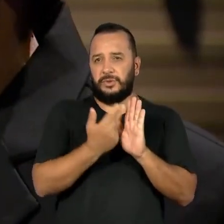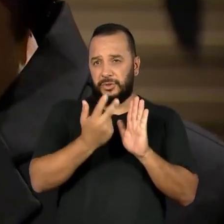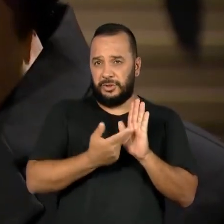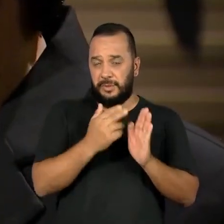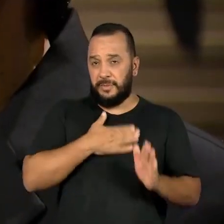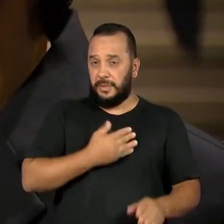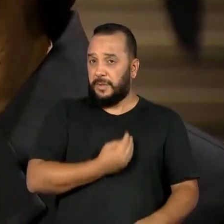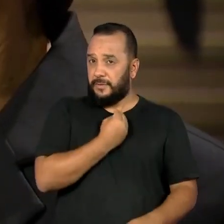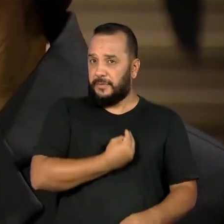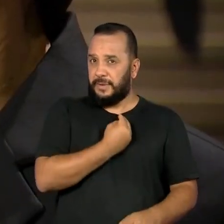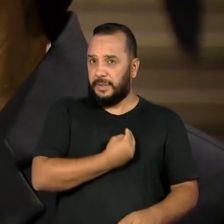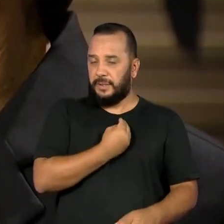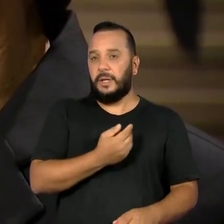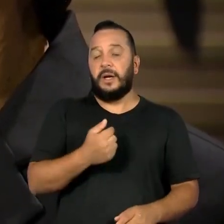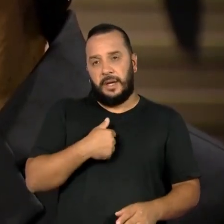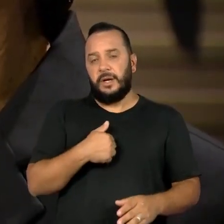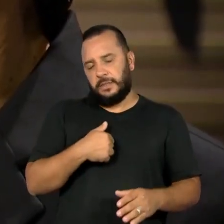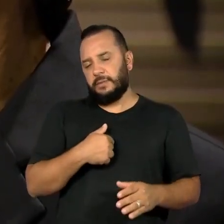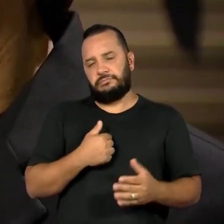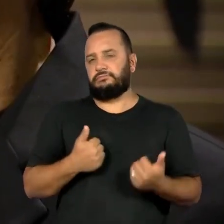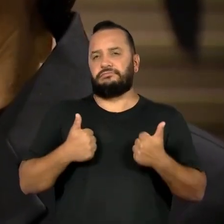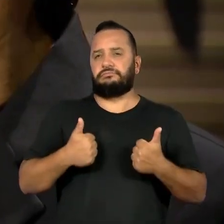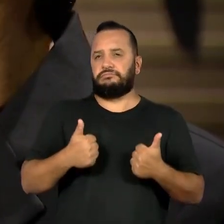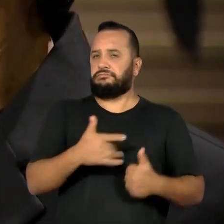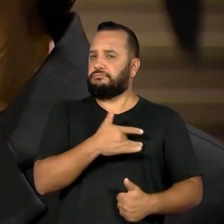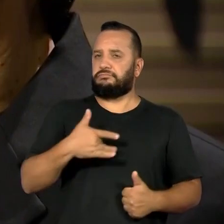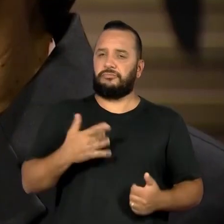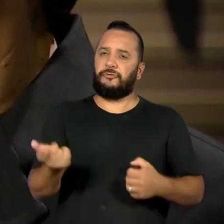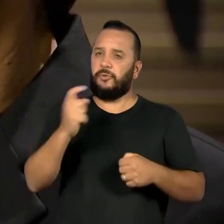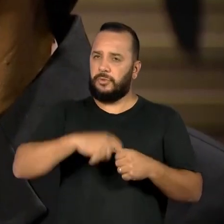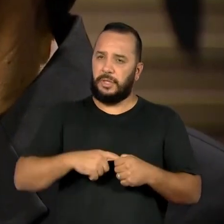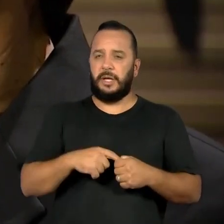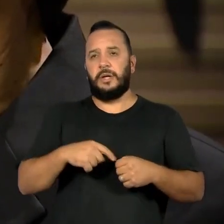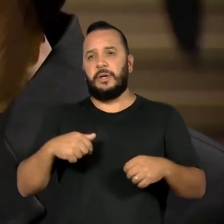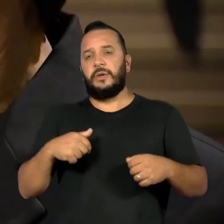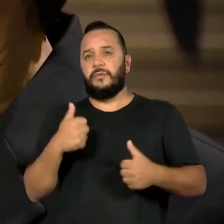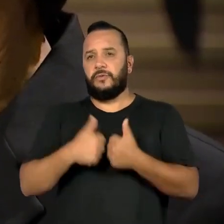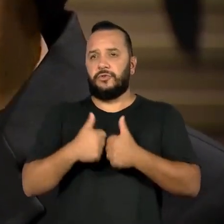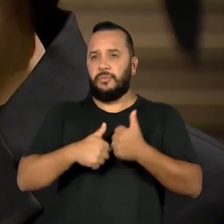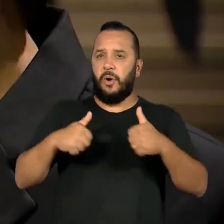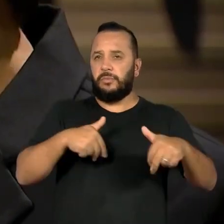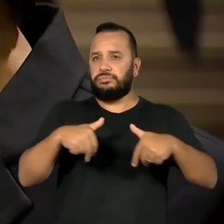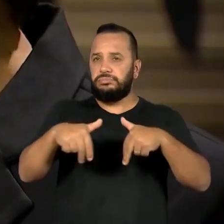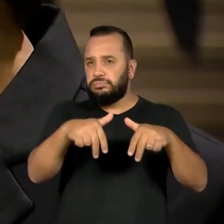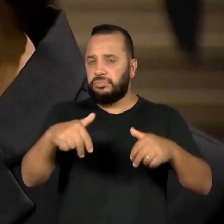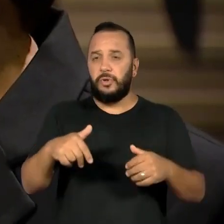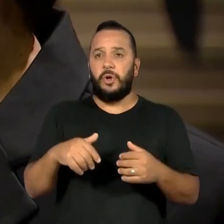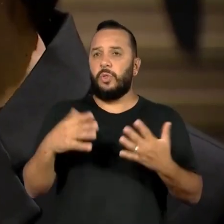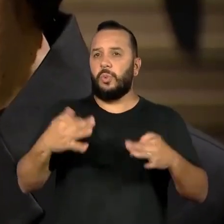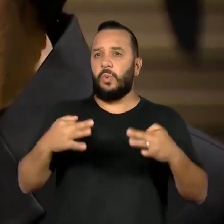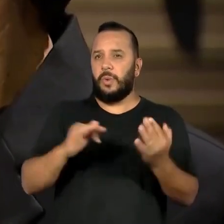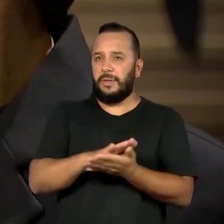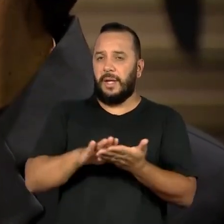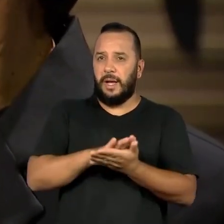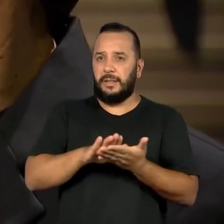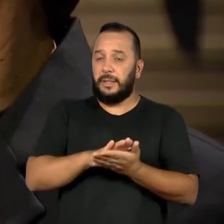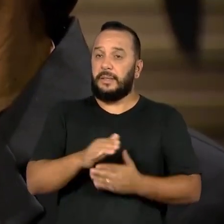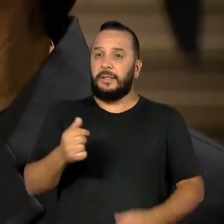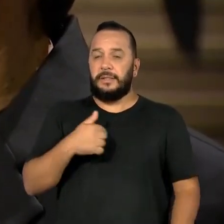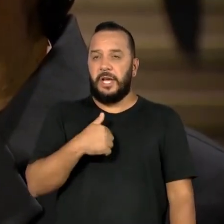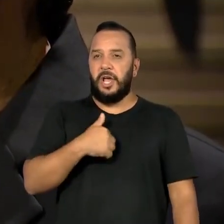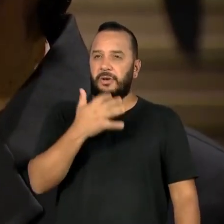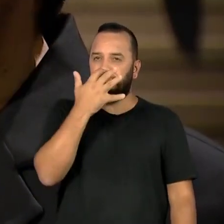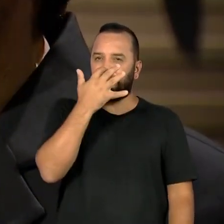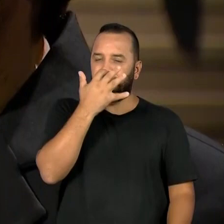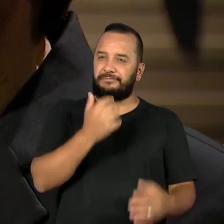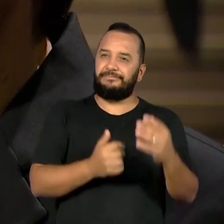totalmente meu problema voltei a jogar a bola sem nenhuma dor e aí Acho que passei a me encantar com a medicina hum né nada